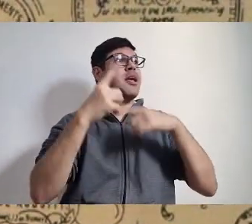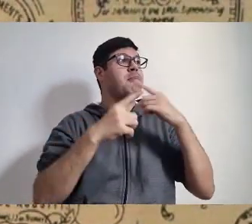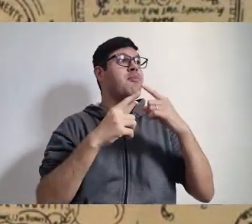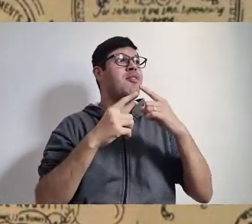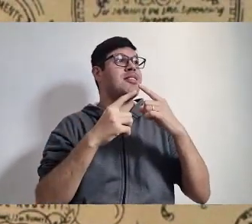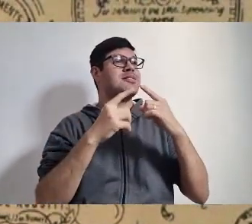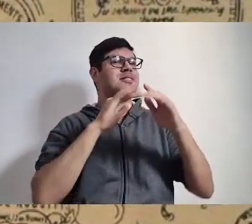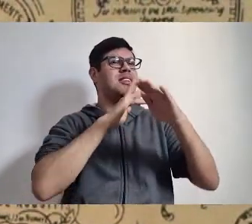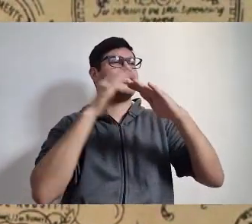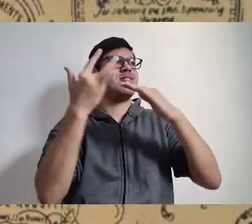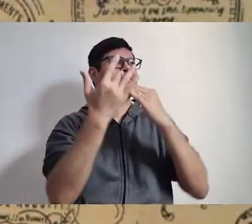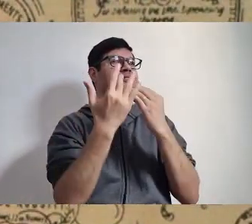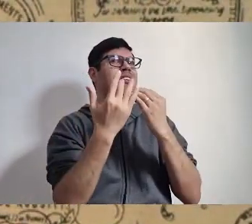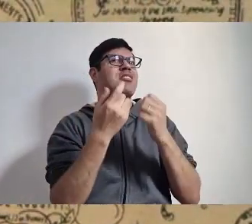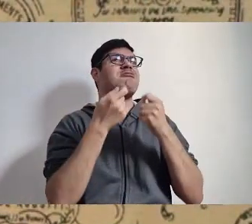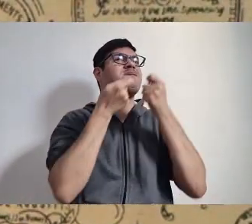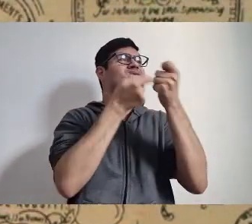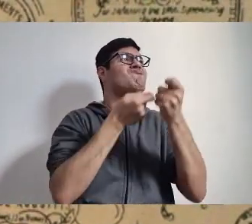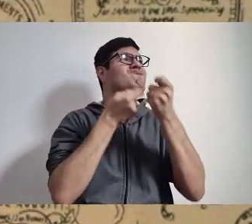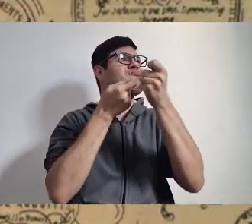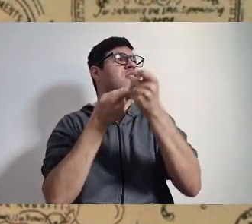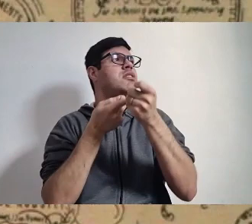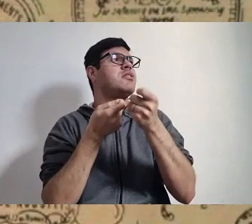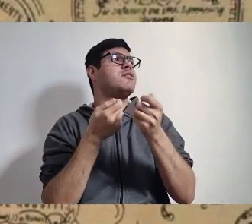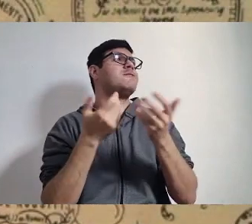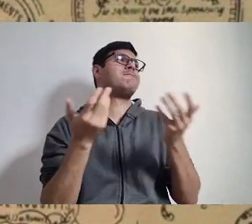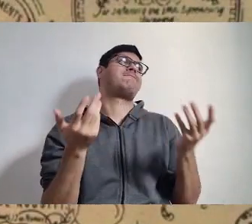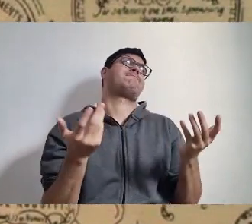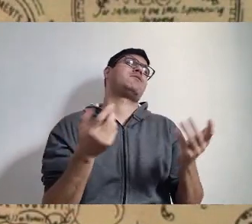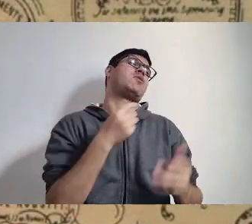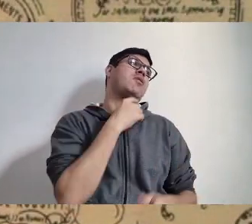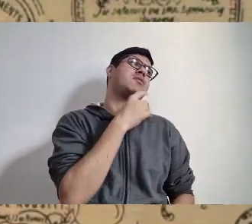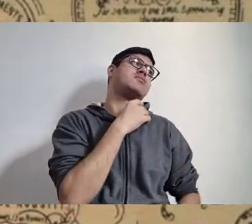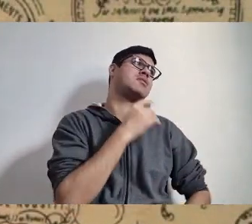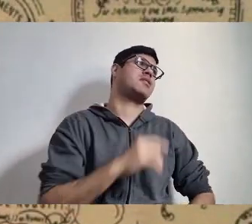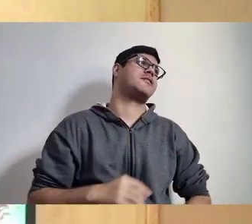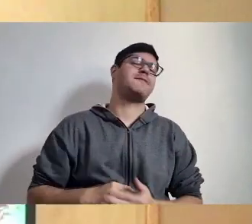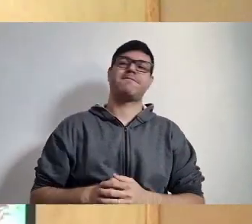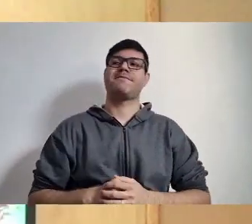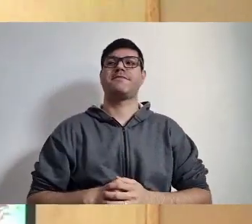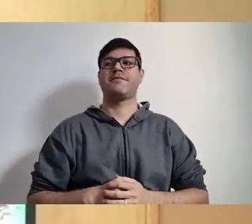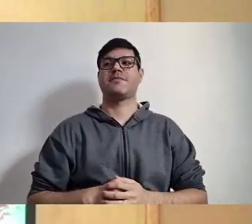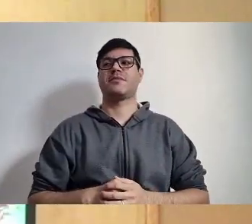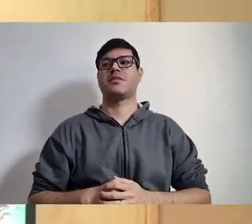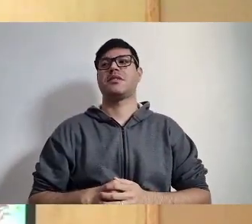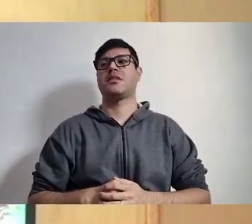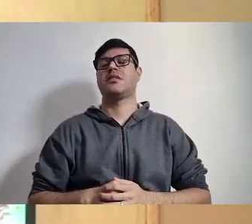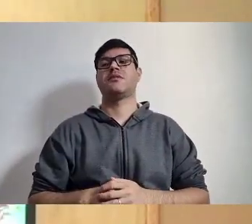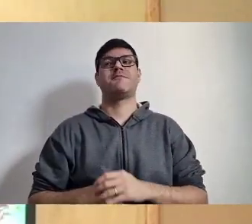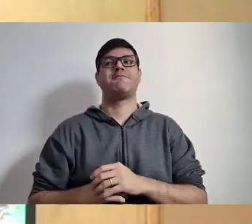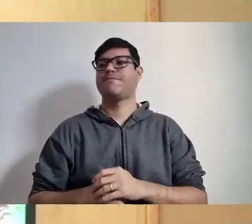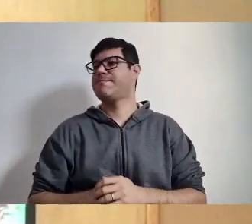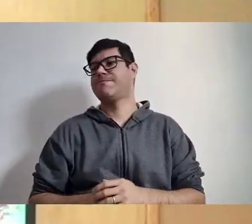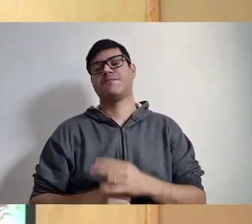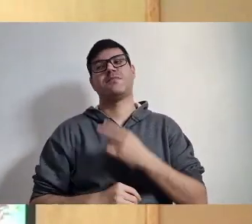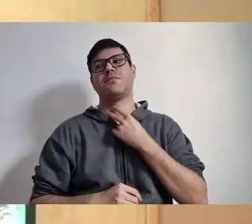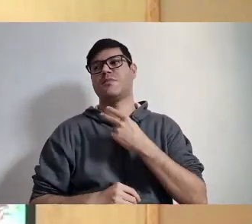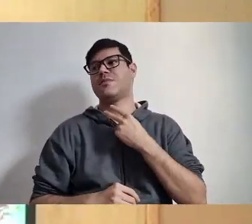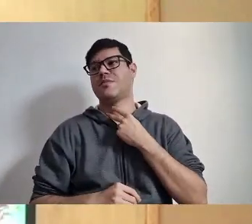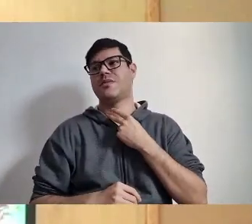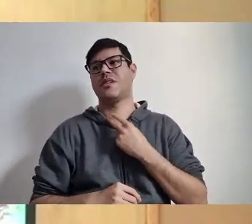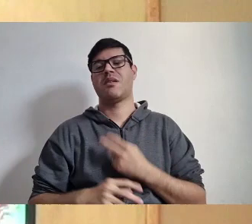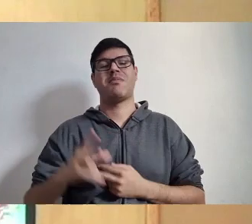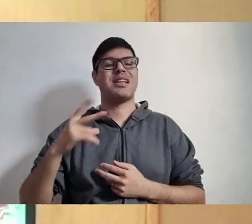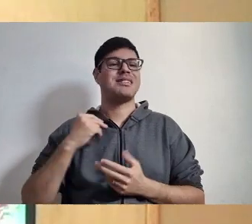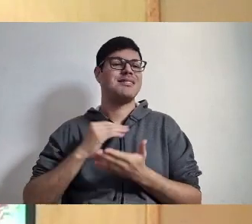social? Isso resolve alguma coisa? Não, quem fez isso, para mim, é inescrupuloso. Exatamente. Pessoa que não merece